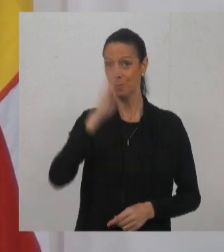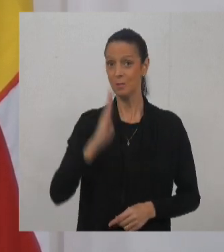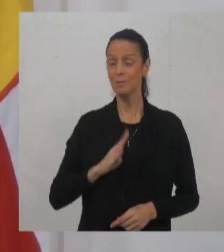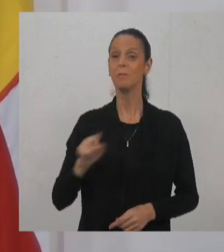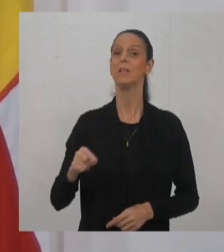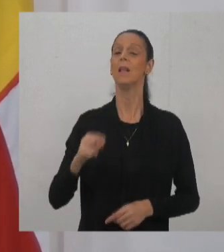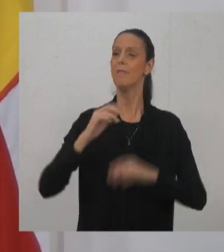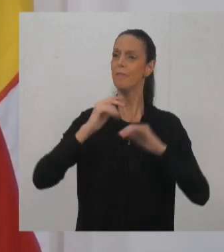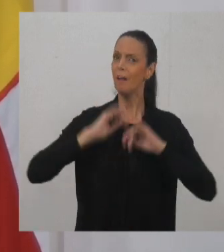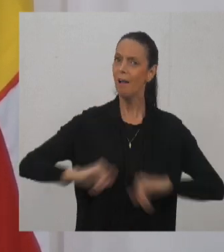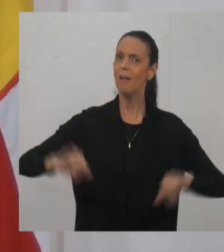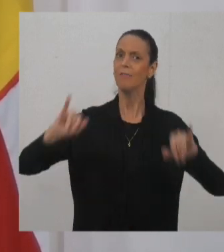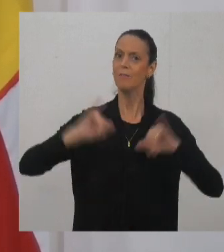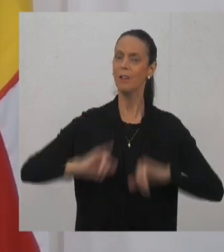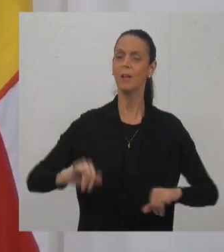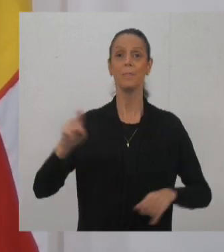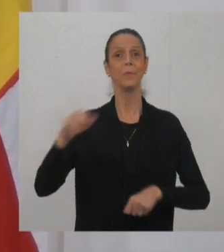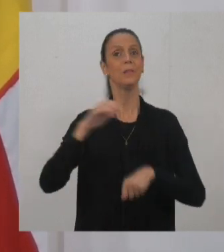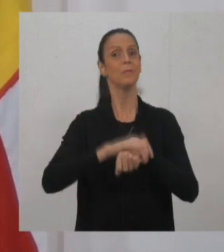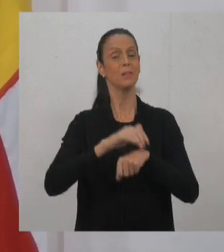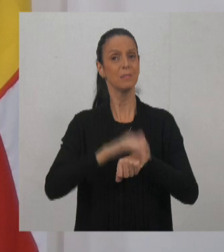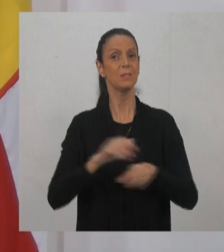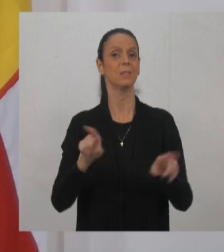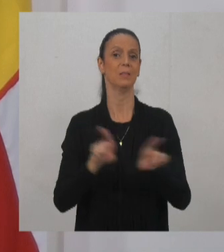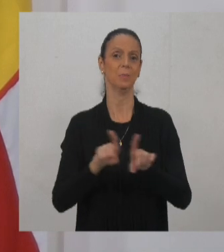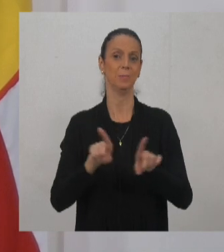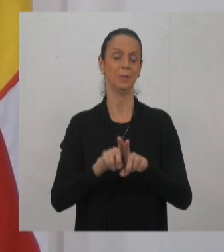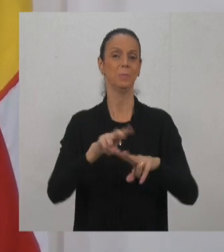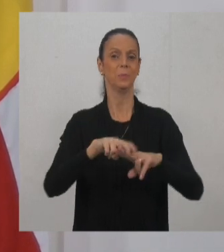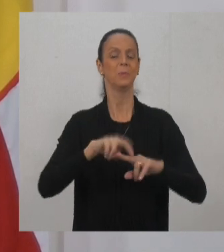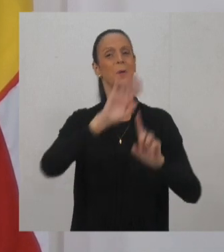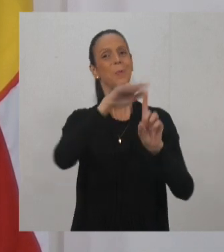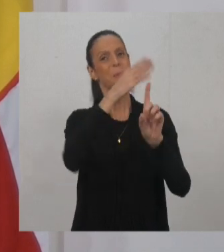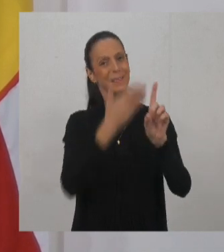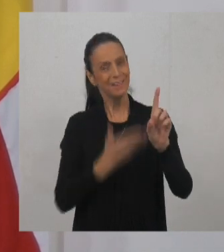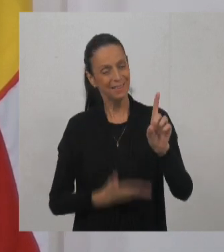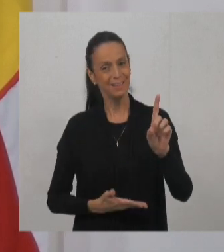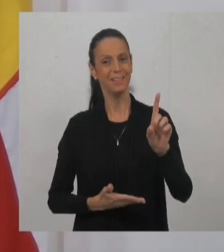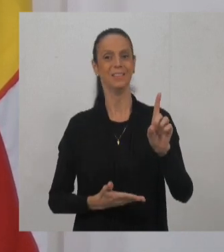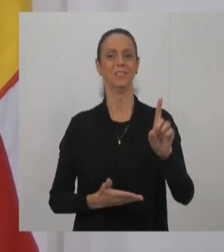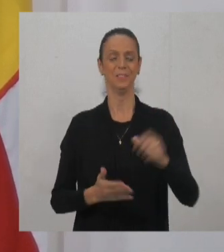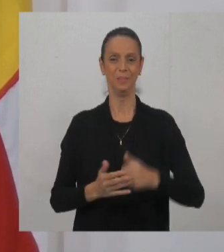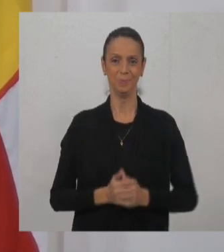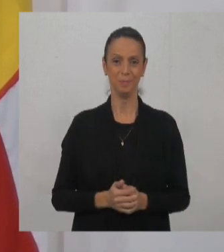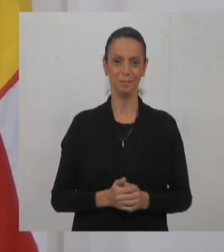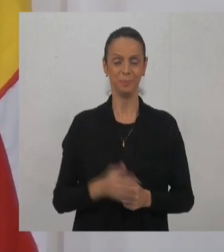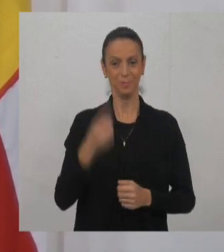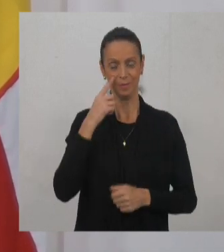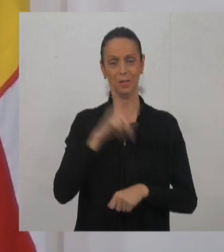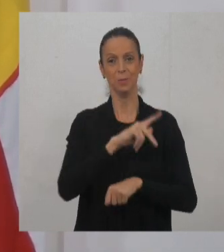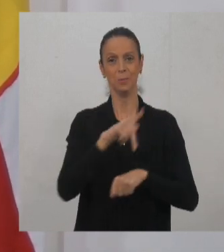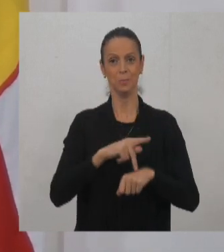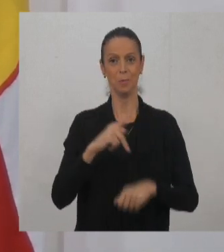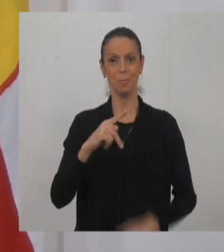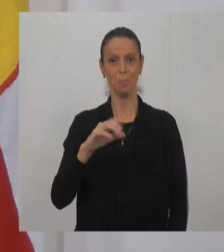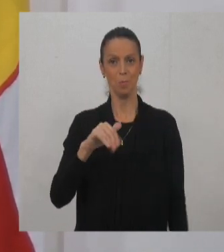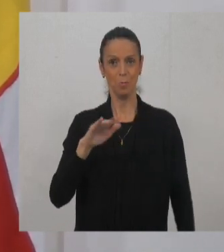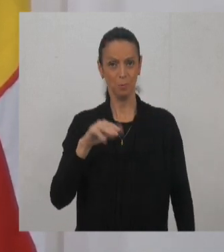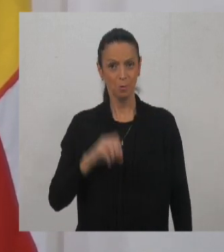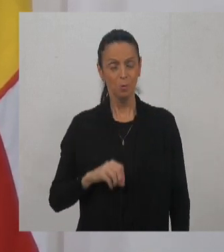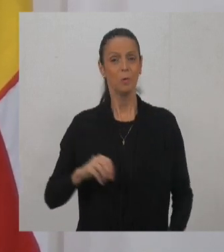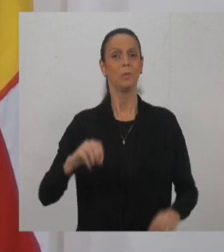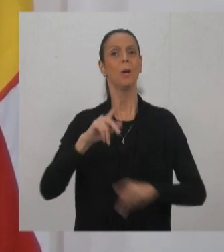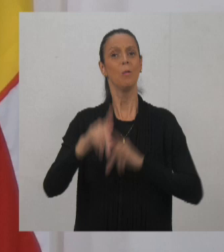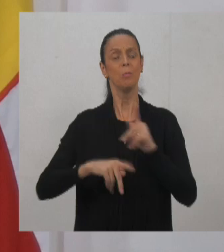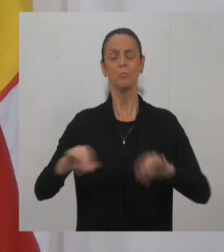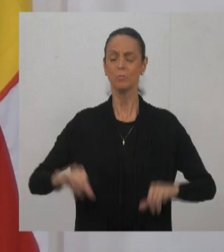isso e ele executava isso. E por isso essa homenagem, que veja que a Polônia, que é um povo sofrido, guarda